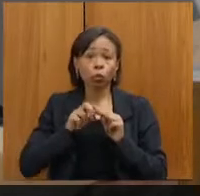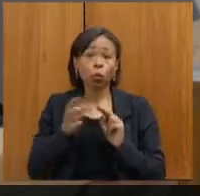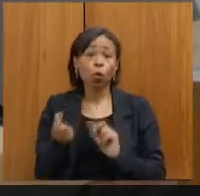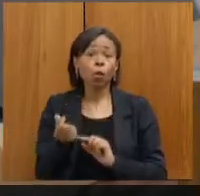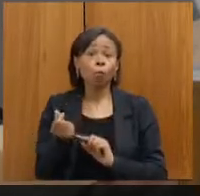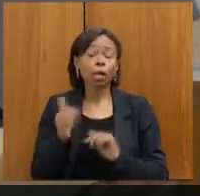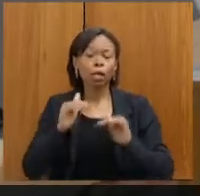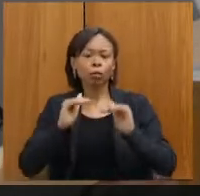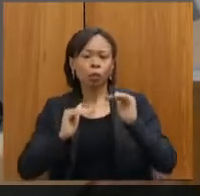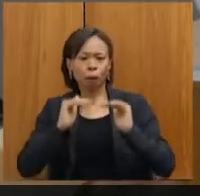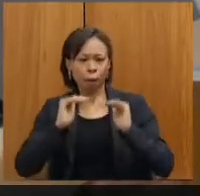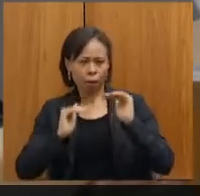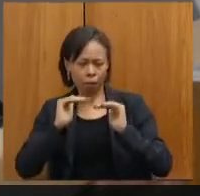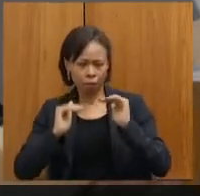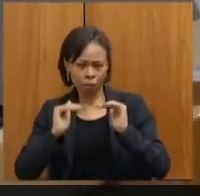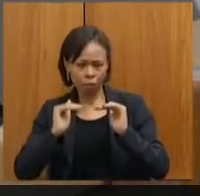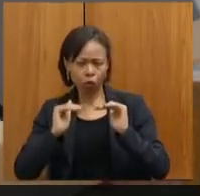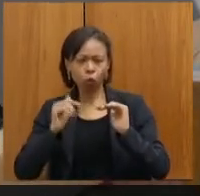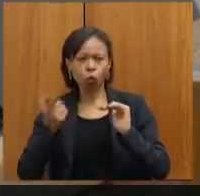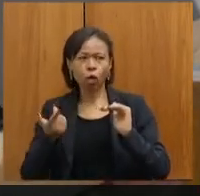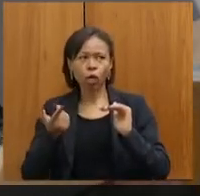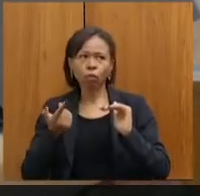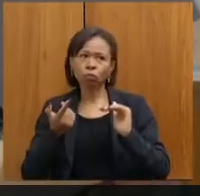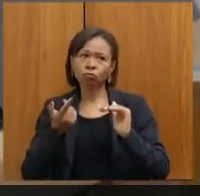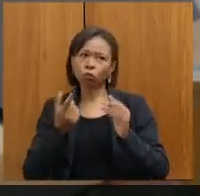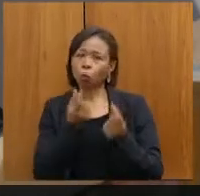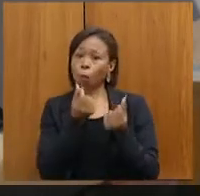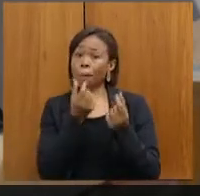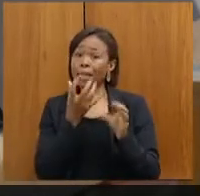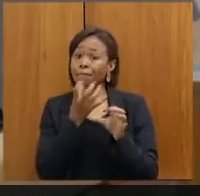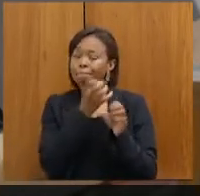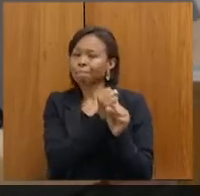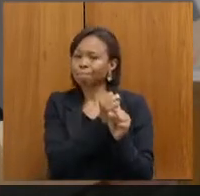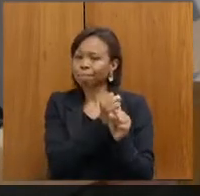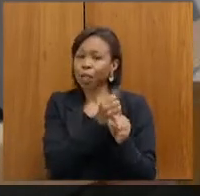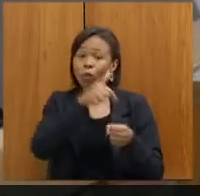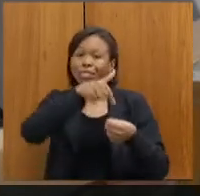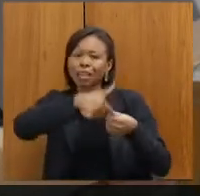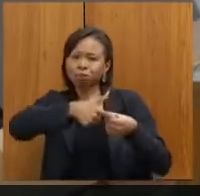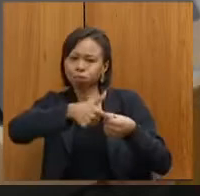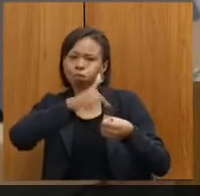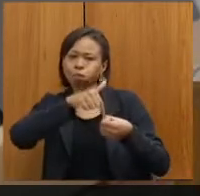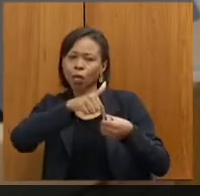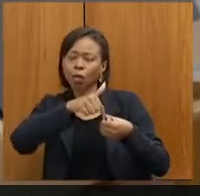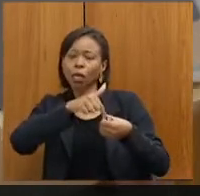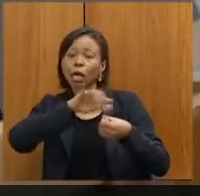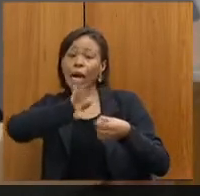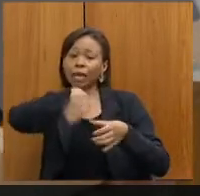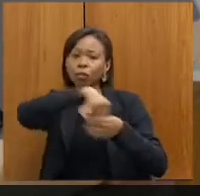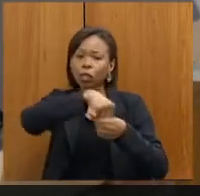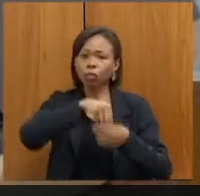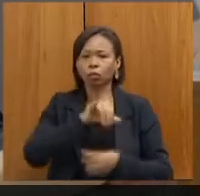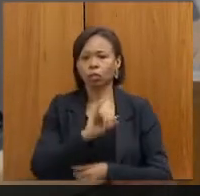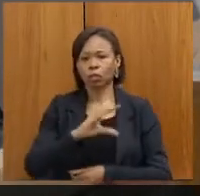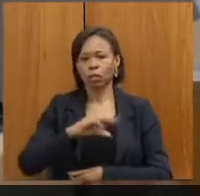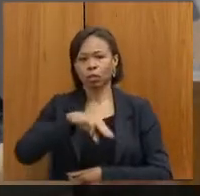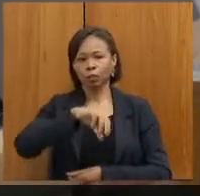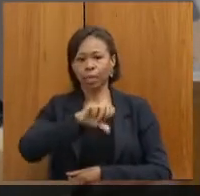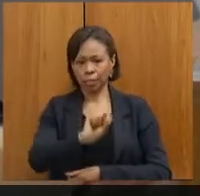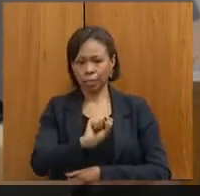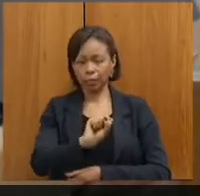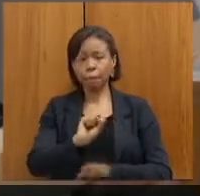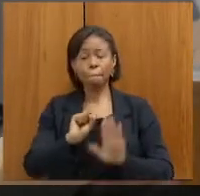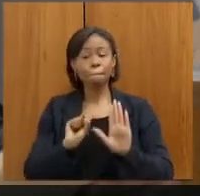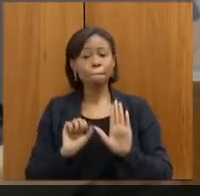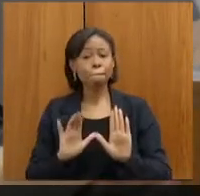que leva em conta o preço final na bomba e sobre esse valor em Sítio e o próprio cms